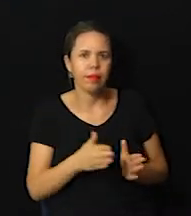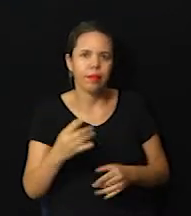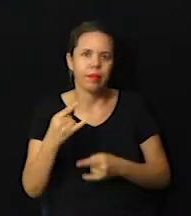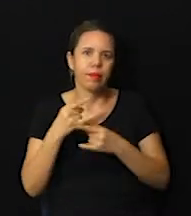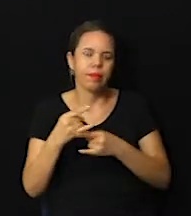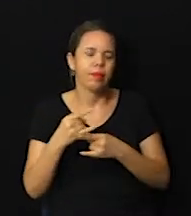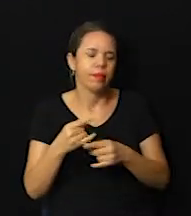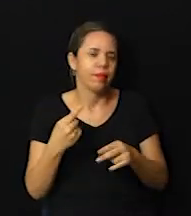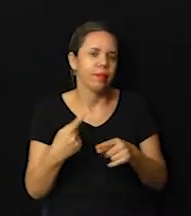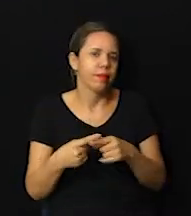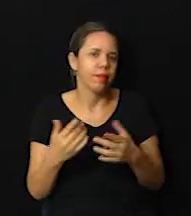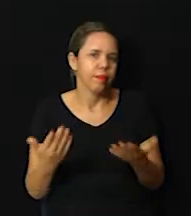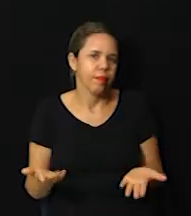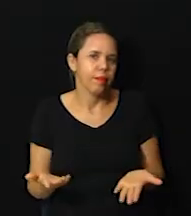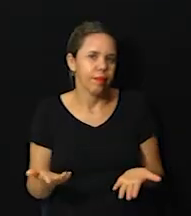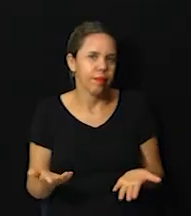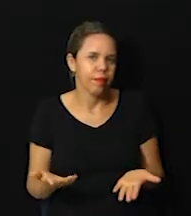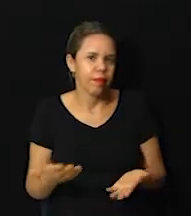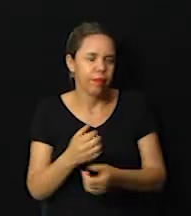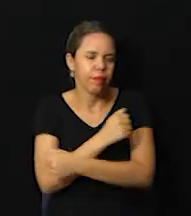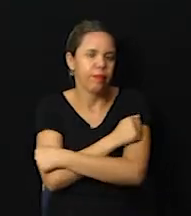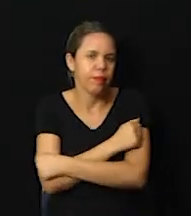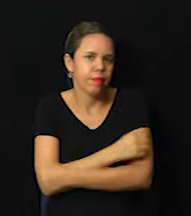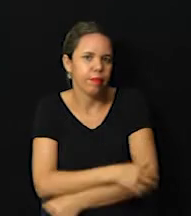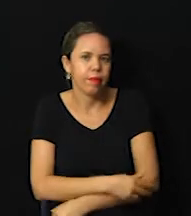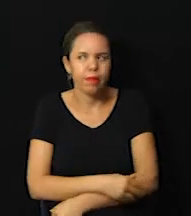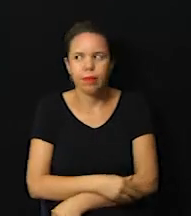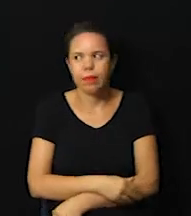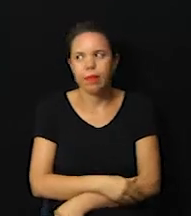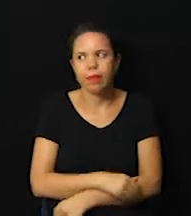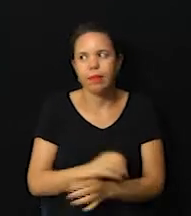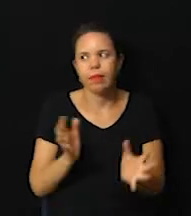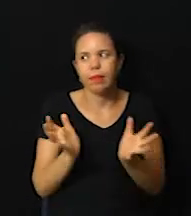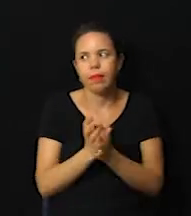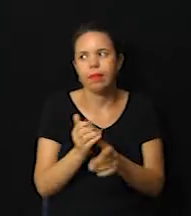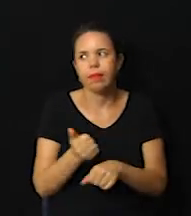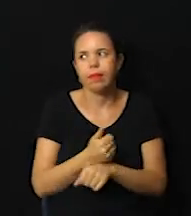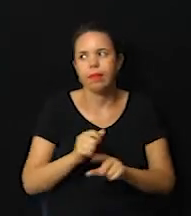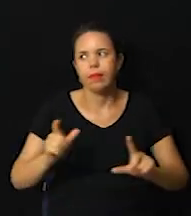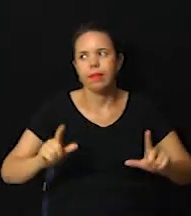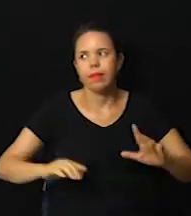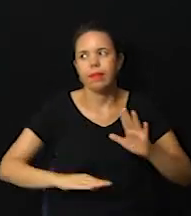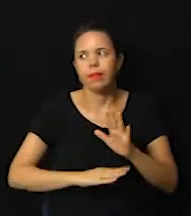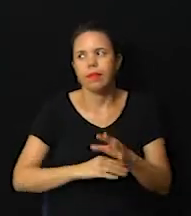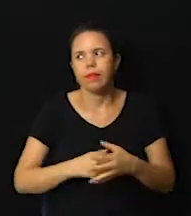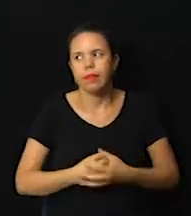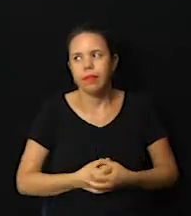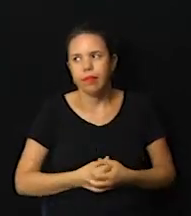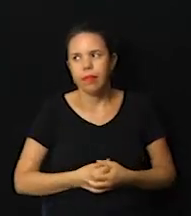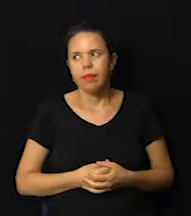forma virtual, mas sinta o nosso abraço, o meu, de toda a equipe daqui da TV Câmara.